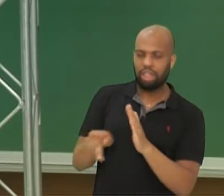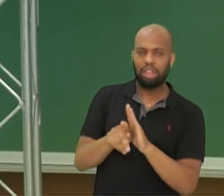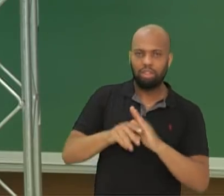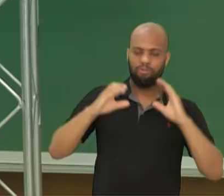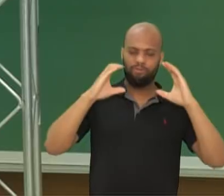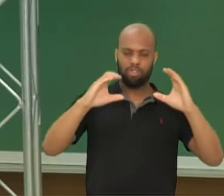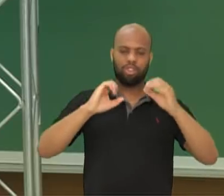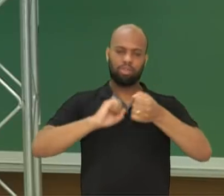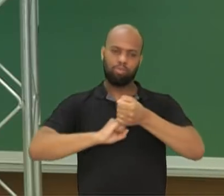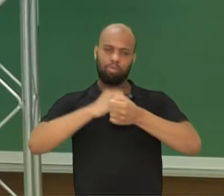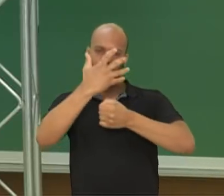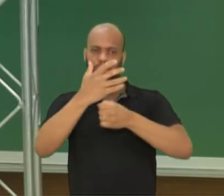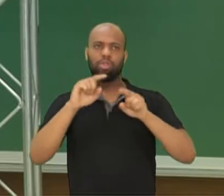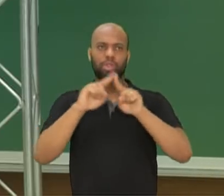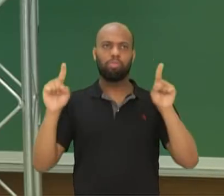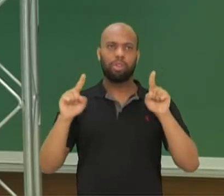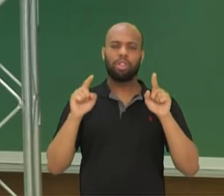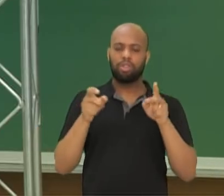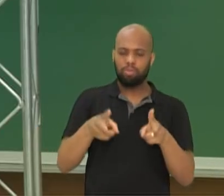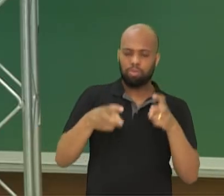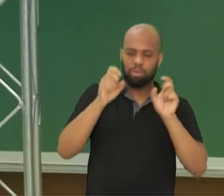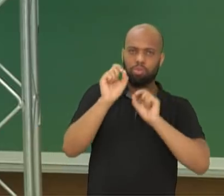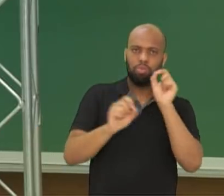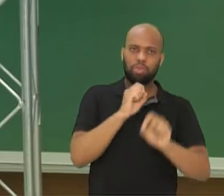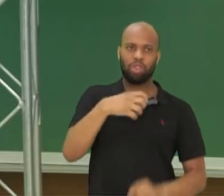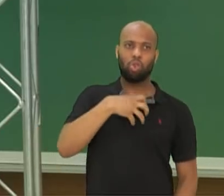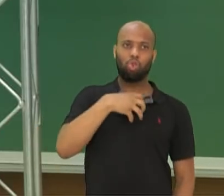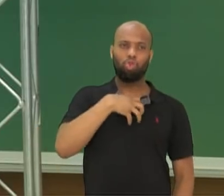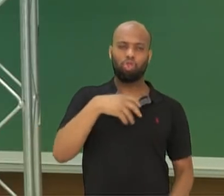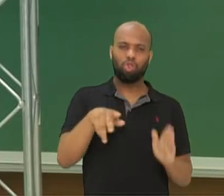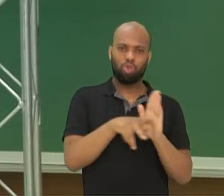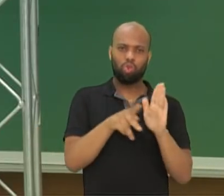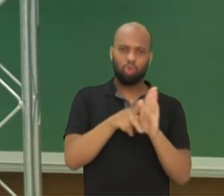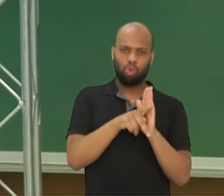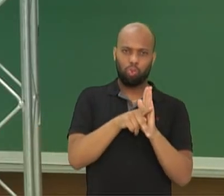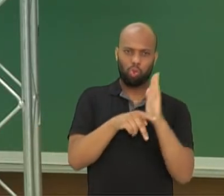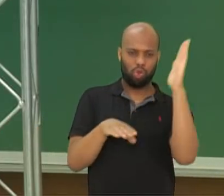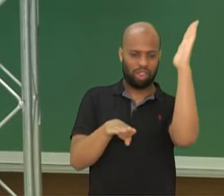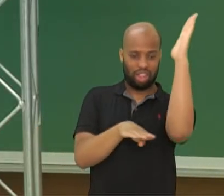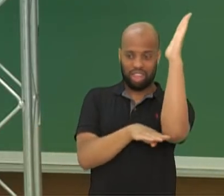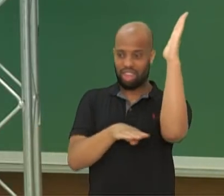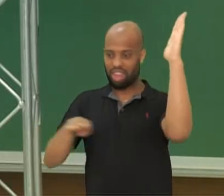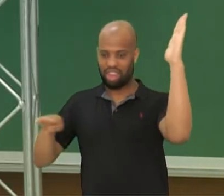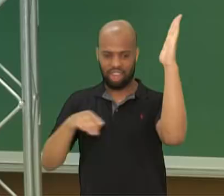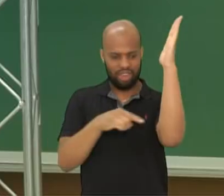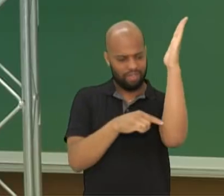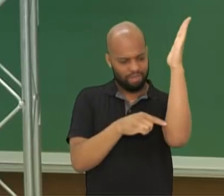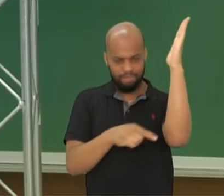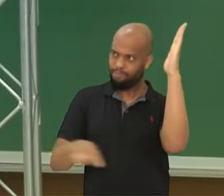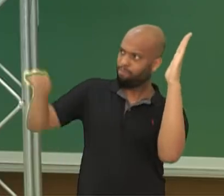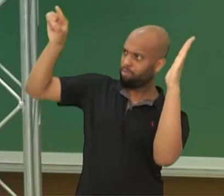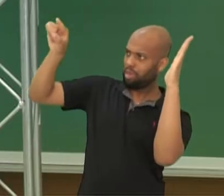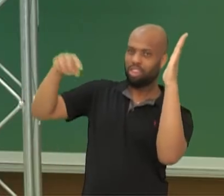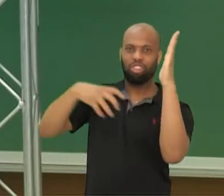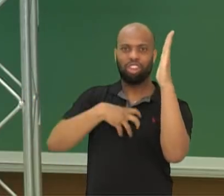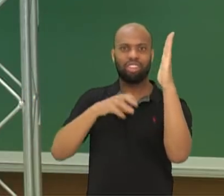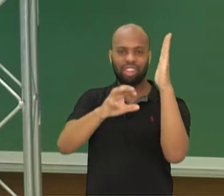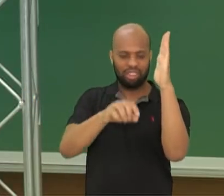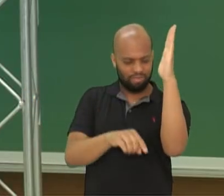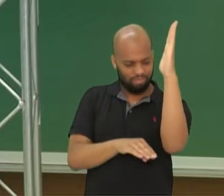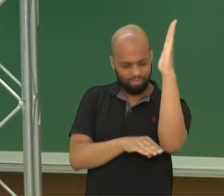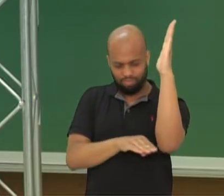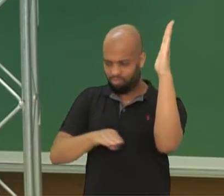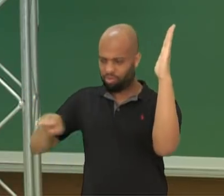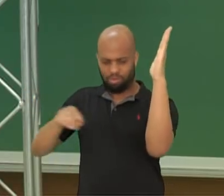exponencial. Mas a gente percebe que pelo traço do gráfico da função exponencial, o crescimento